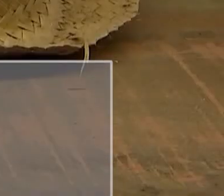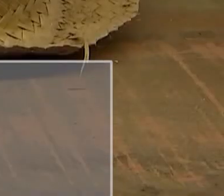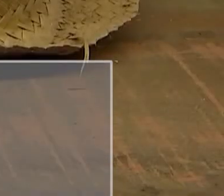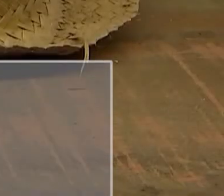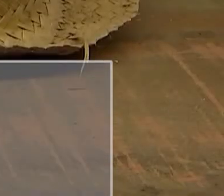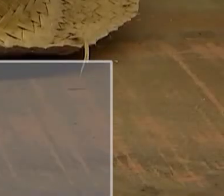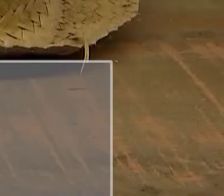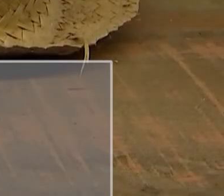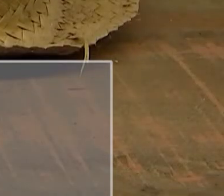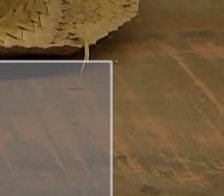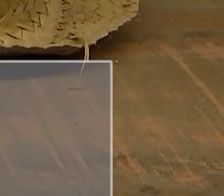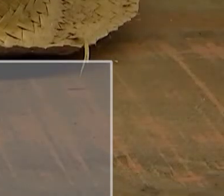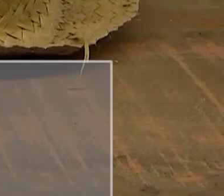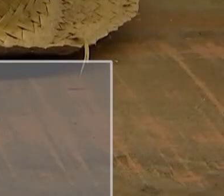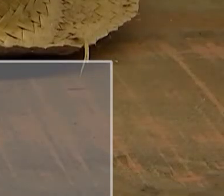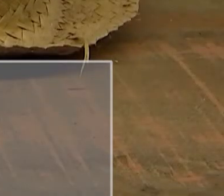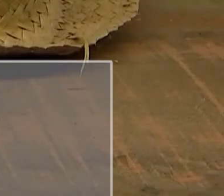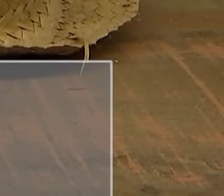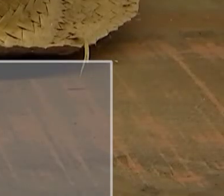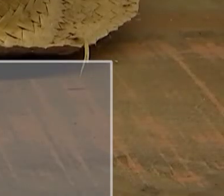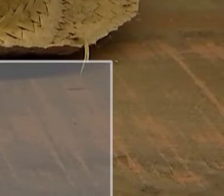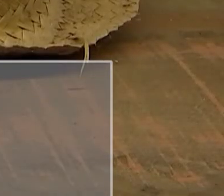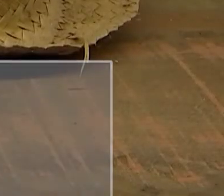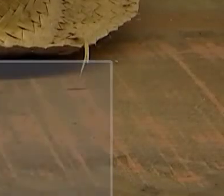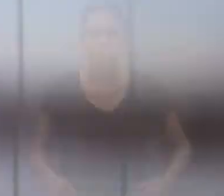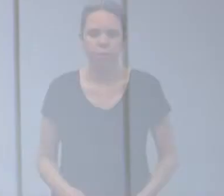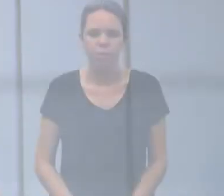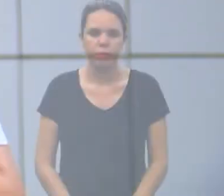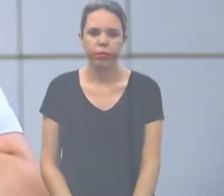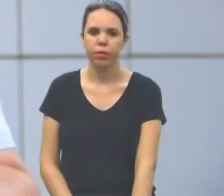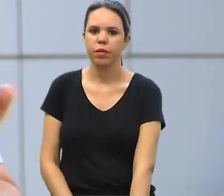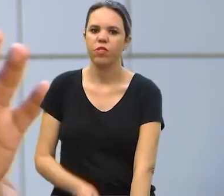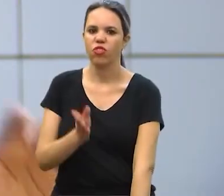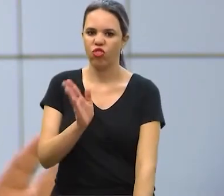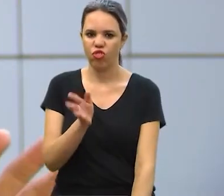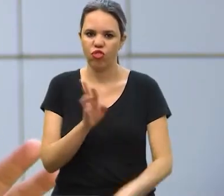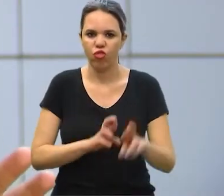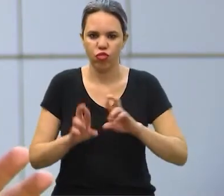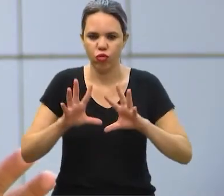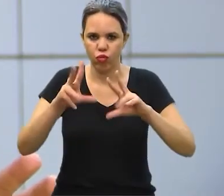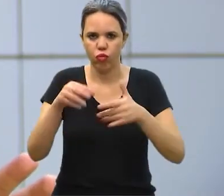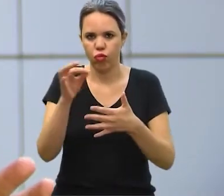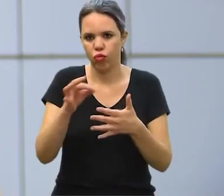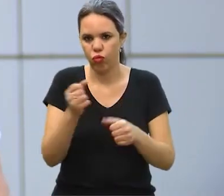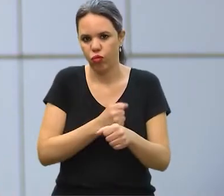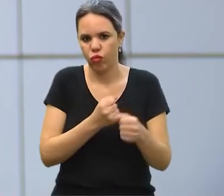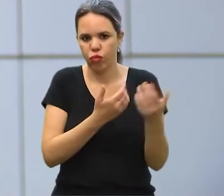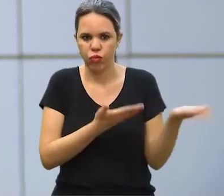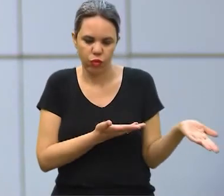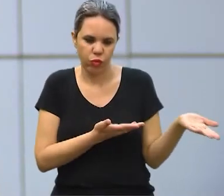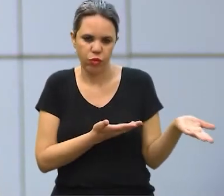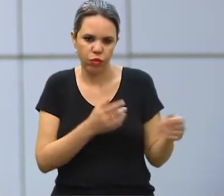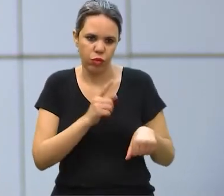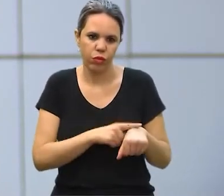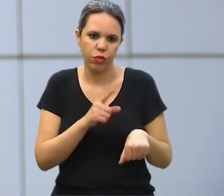e batata palha para finalizar a gosto. Já conferiu tudo que vai na nossa receita? Esse